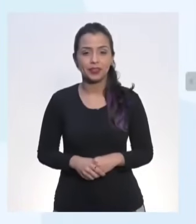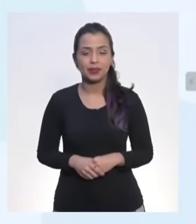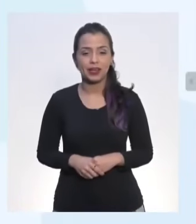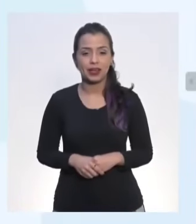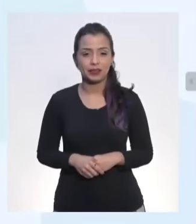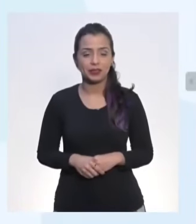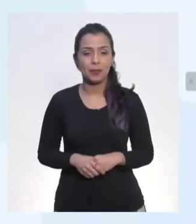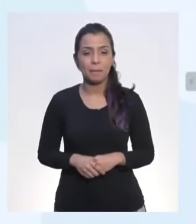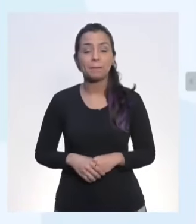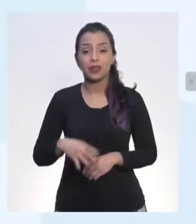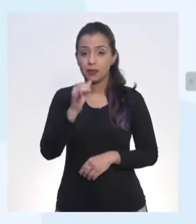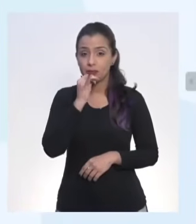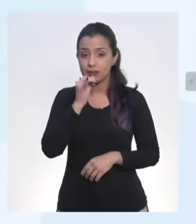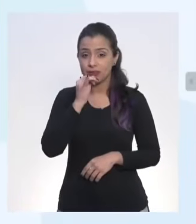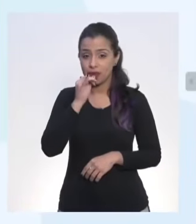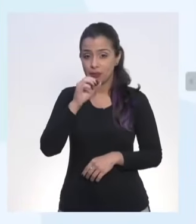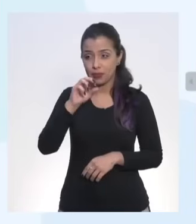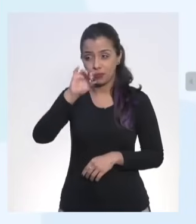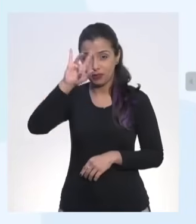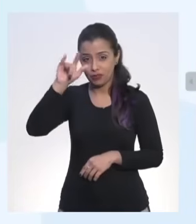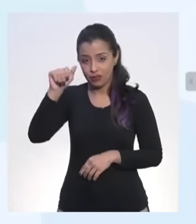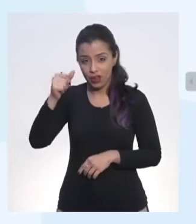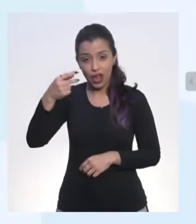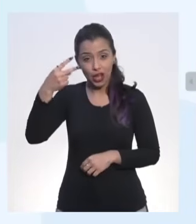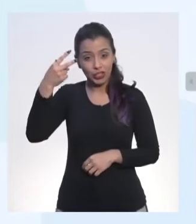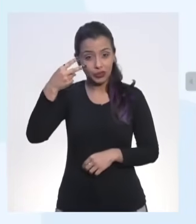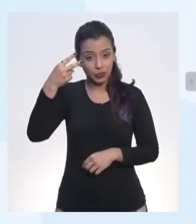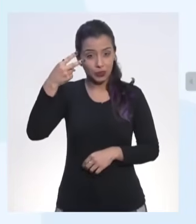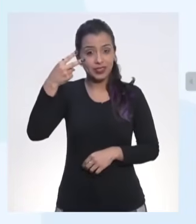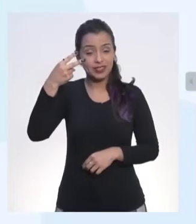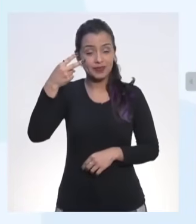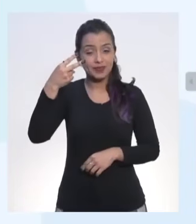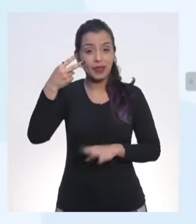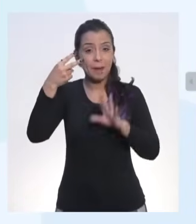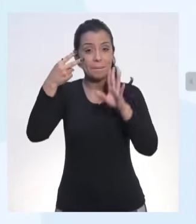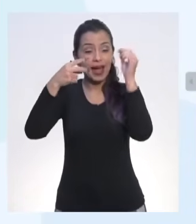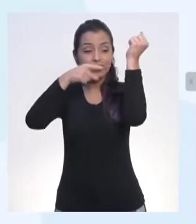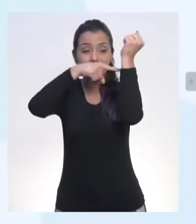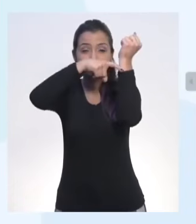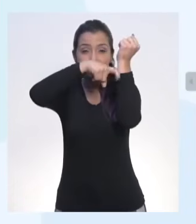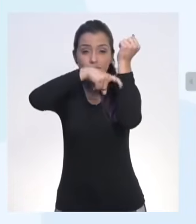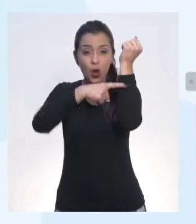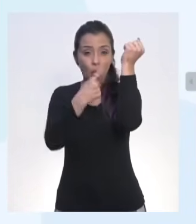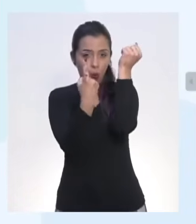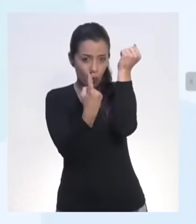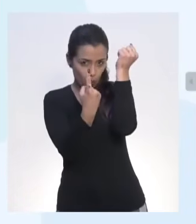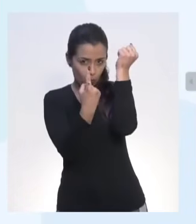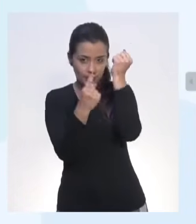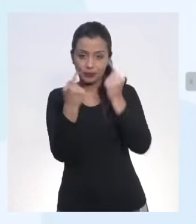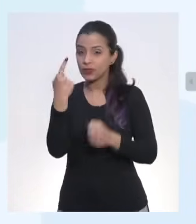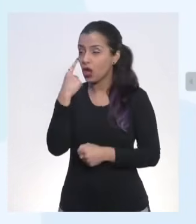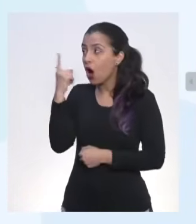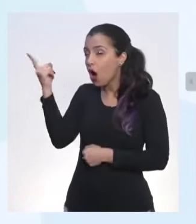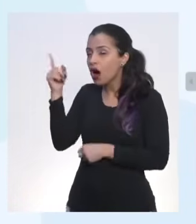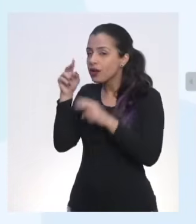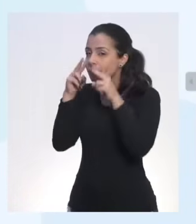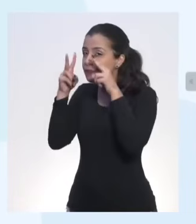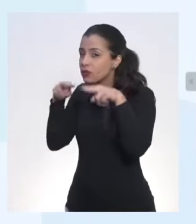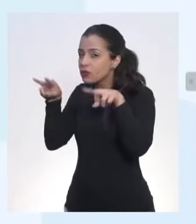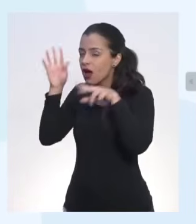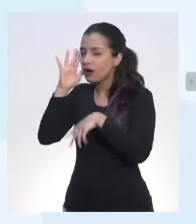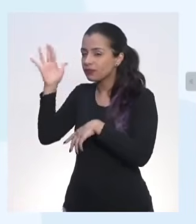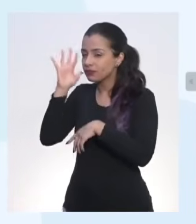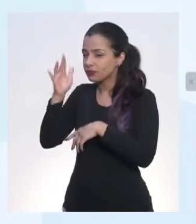subiu aqui na posição 2, só que ela desceu 1. Então, aqui, ó, eu terminei o primeiro dia, né? Então, vou até circular onde eu terminei o primeiro